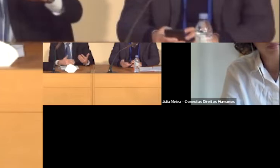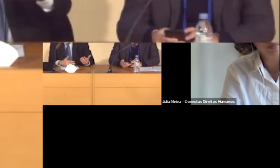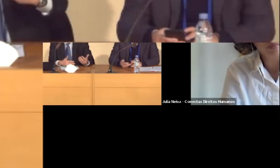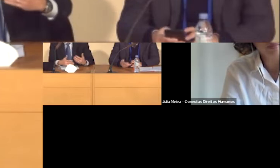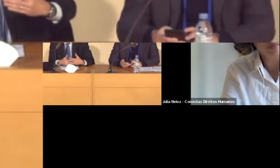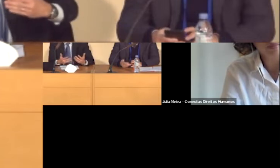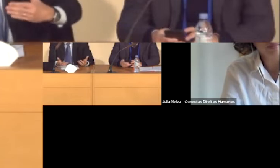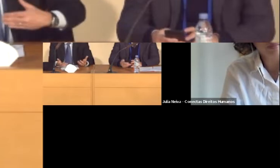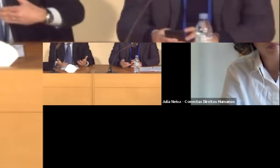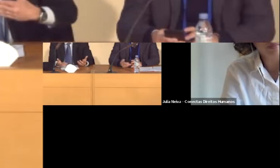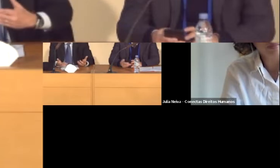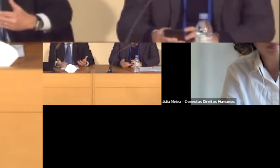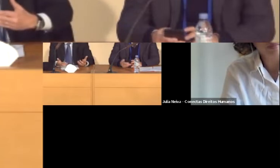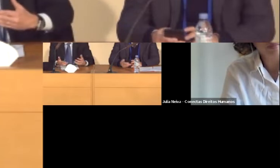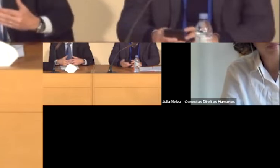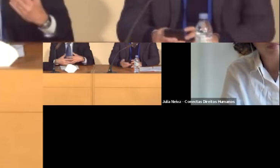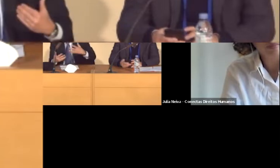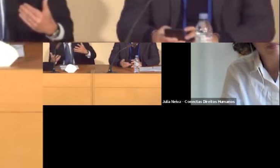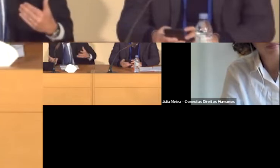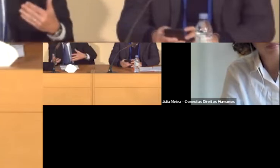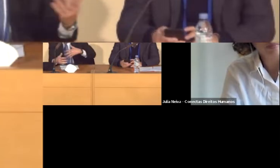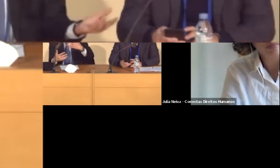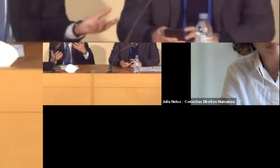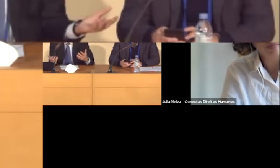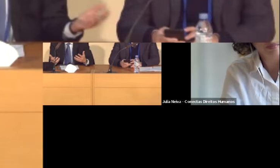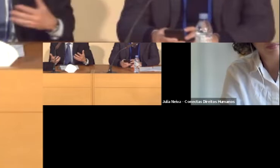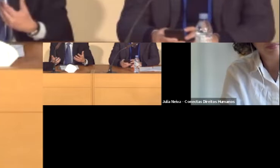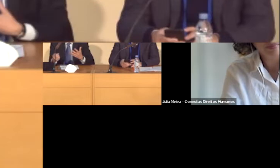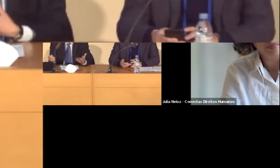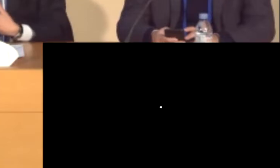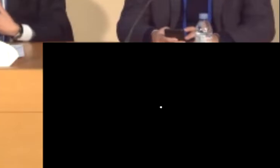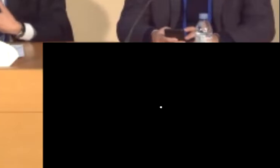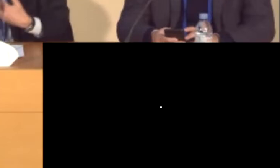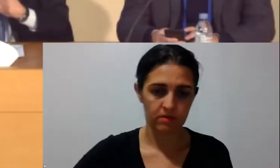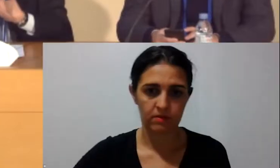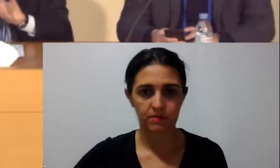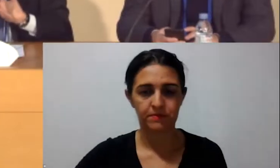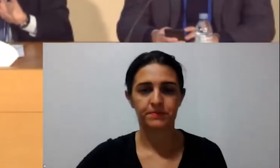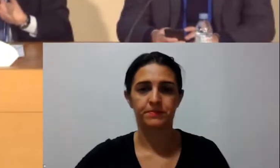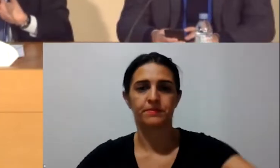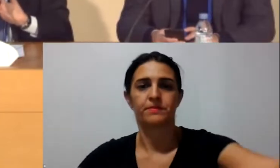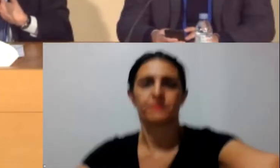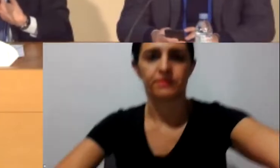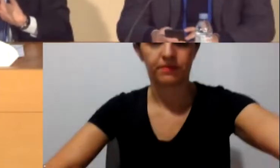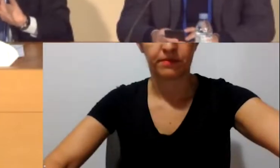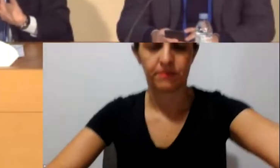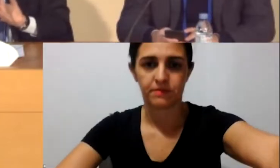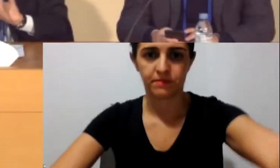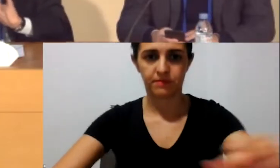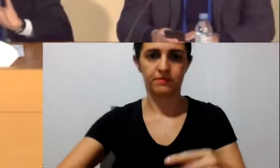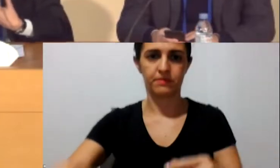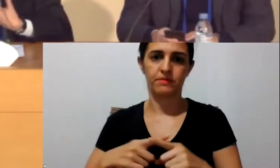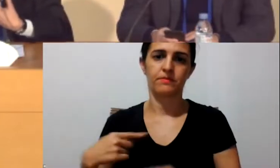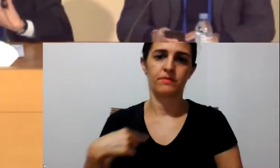subsídios à exportação em agricultura fossem proibidos, porque o Brasil disse, não, em agricultura eu não preciso de tratamento diferenciado, eu sou um dos competidores